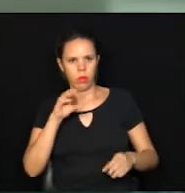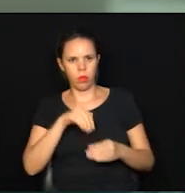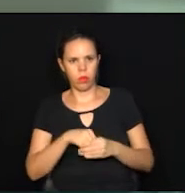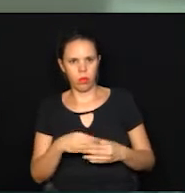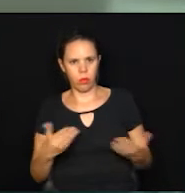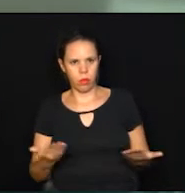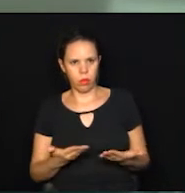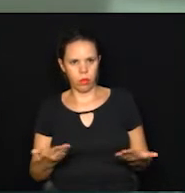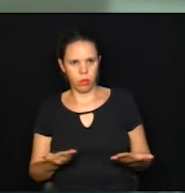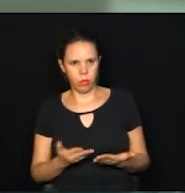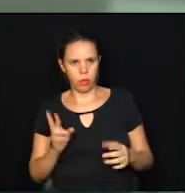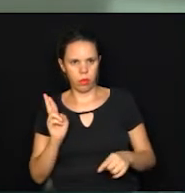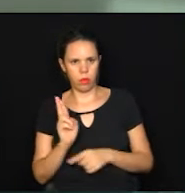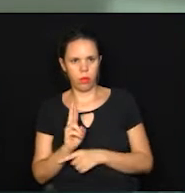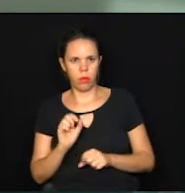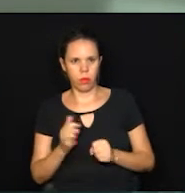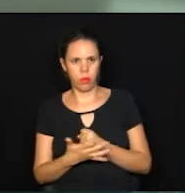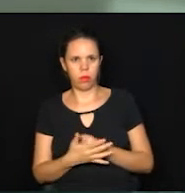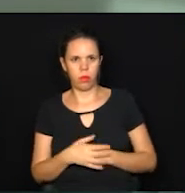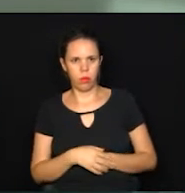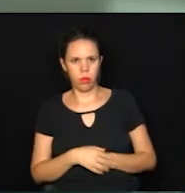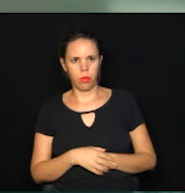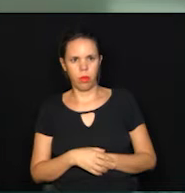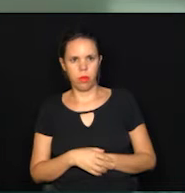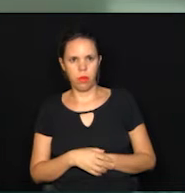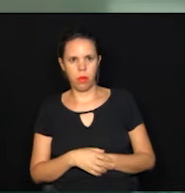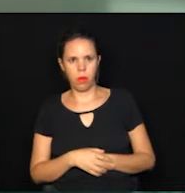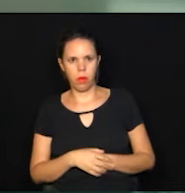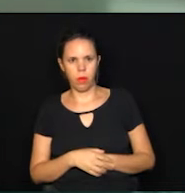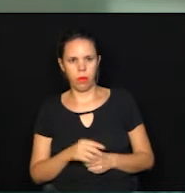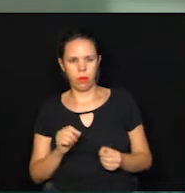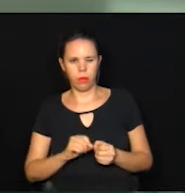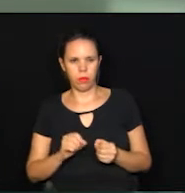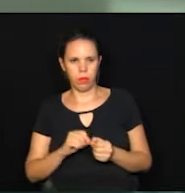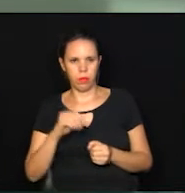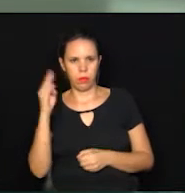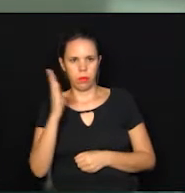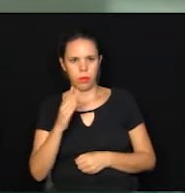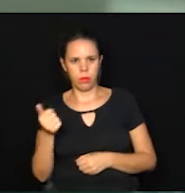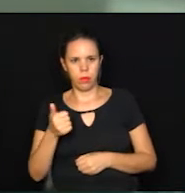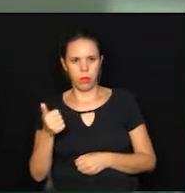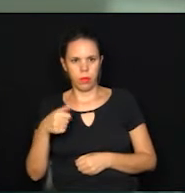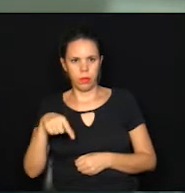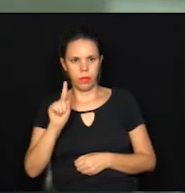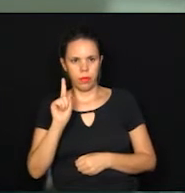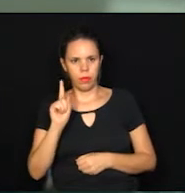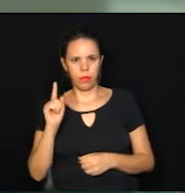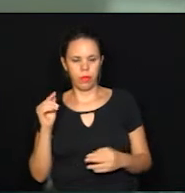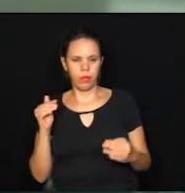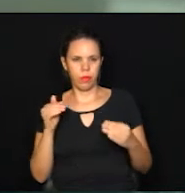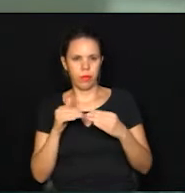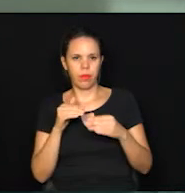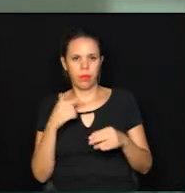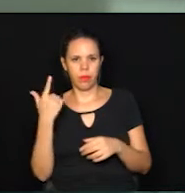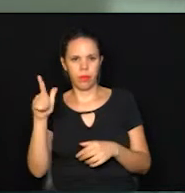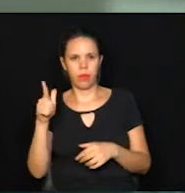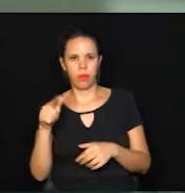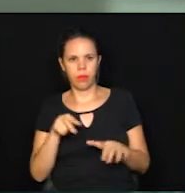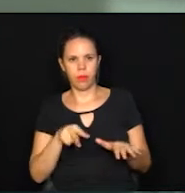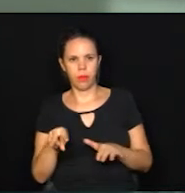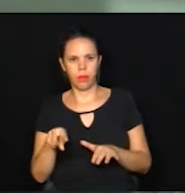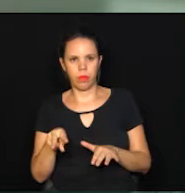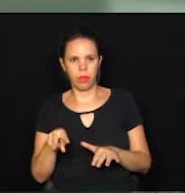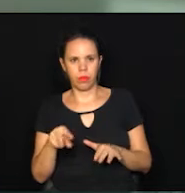atual, referente à pandemia, fez com que o Brasil primeiro fosse pária e, nas últimas